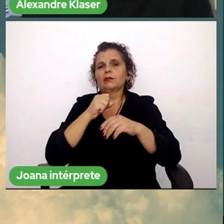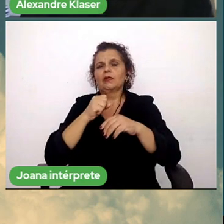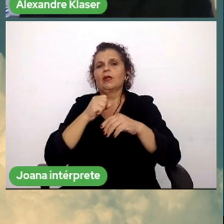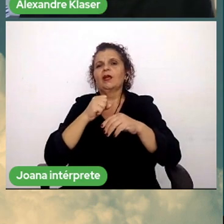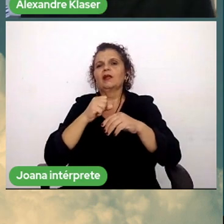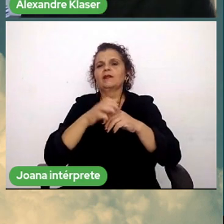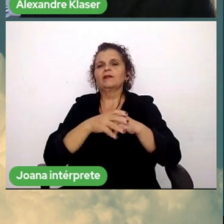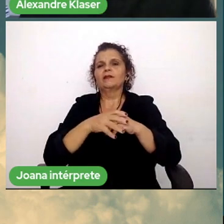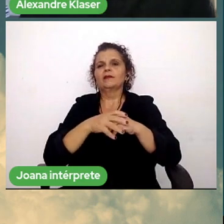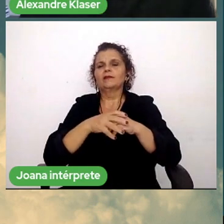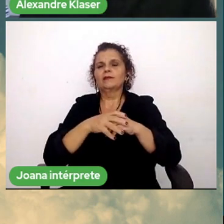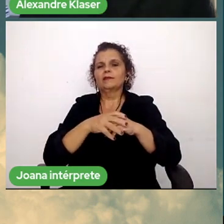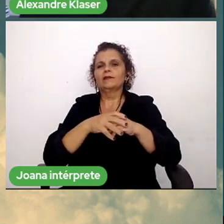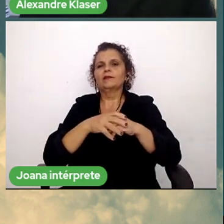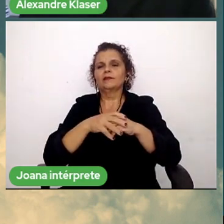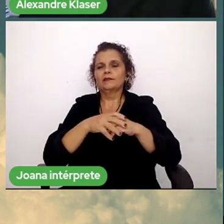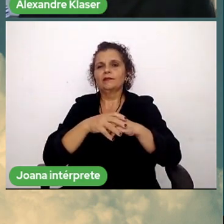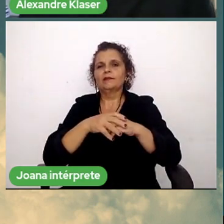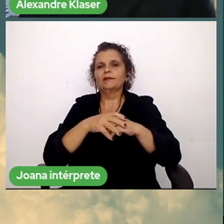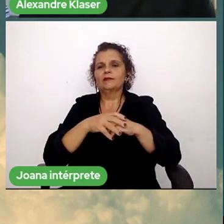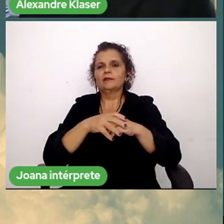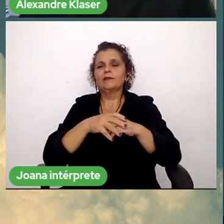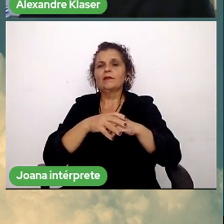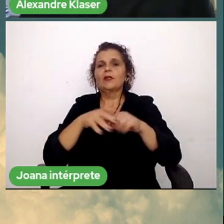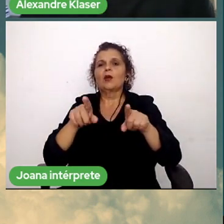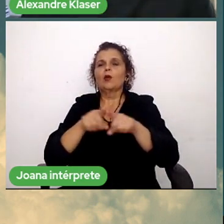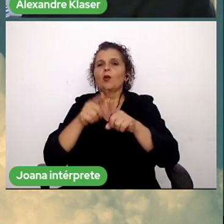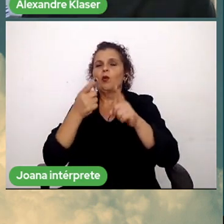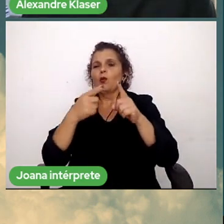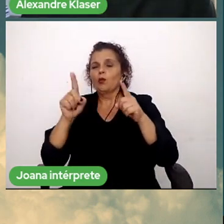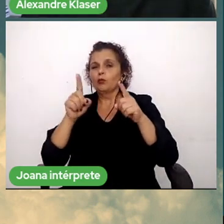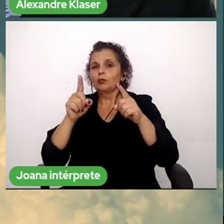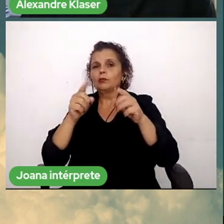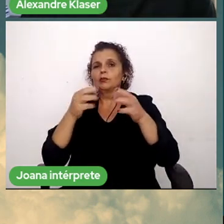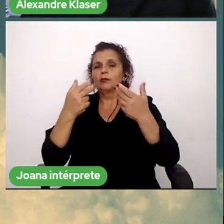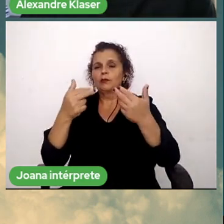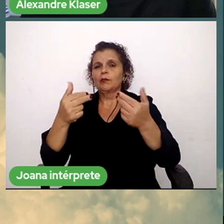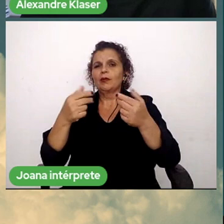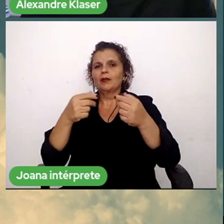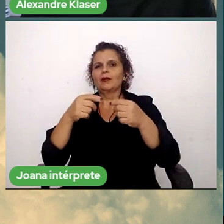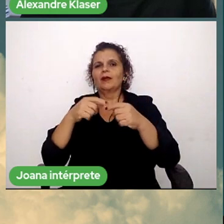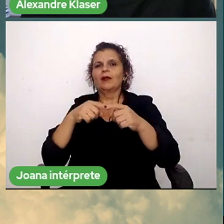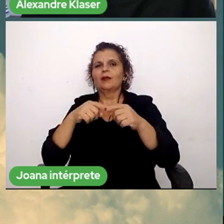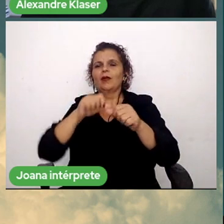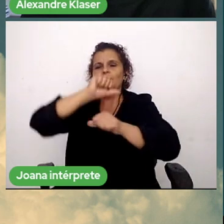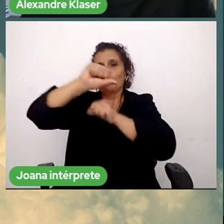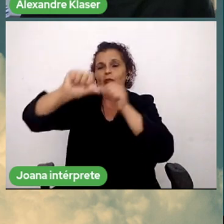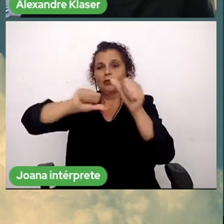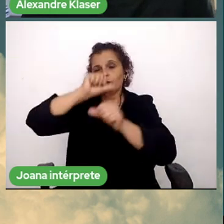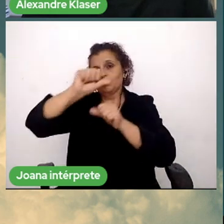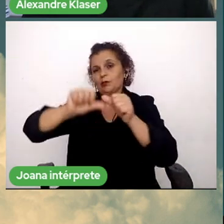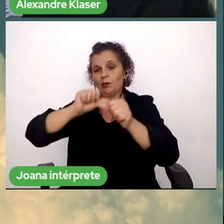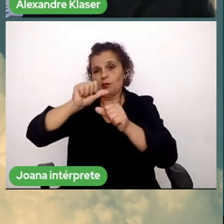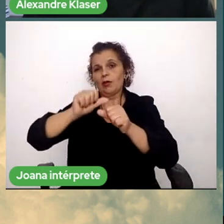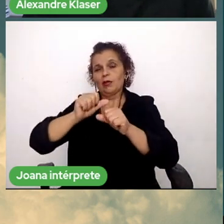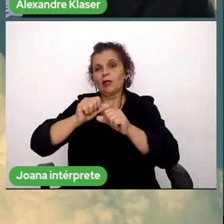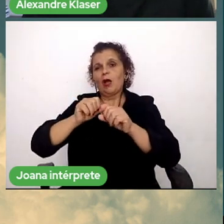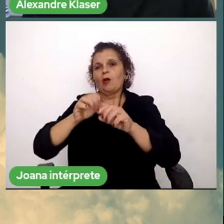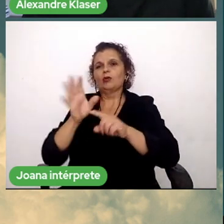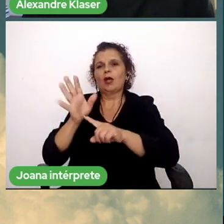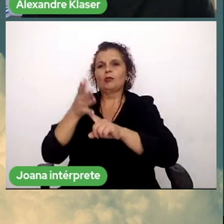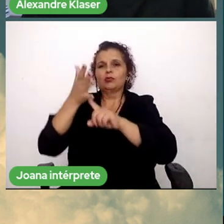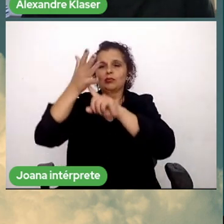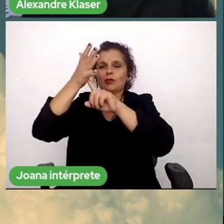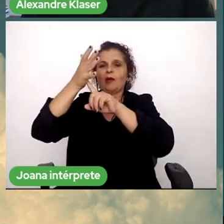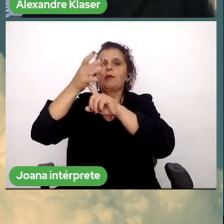né? Não, exatamente, mas isso, assim, o último comentário que me permita é esse, não é, a transformação digital não é apenas uma questão cosmética, agora minha